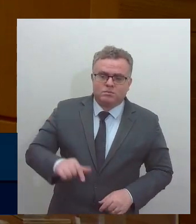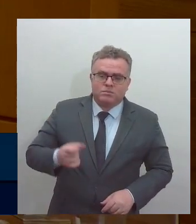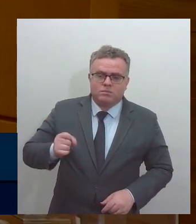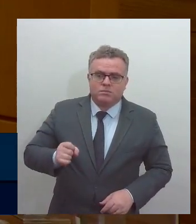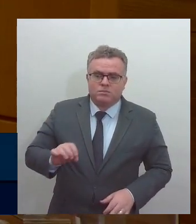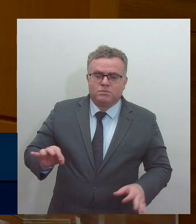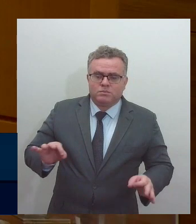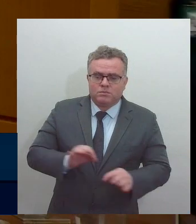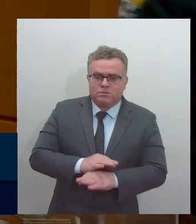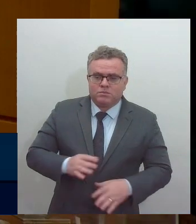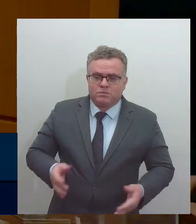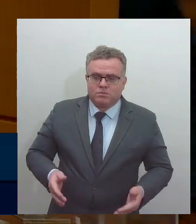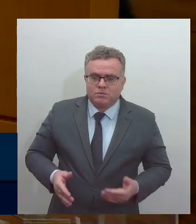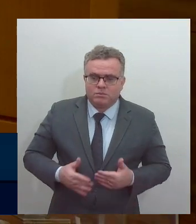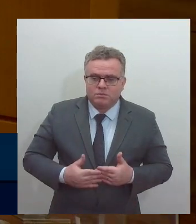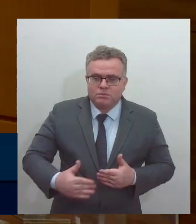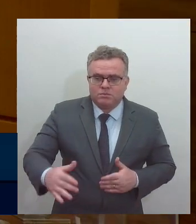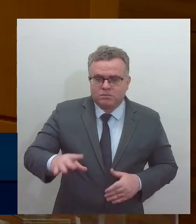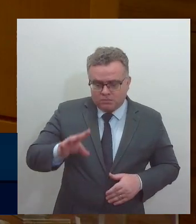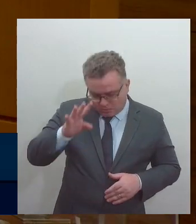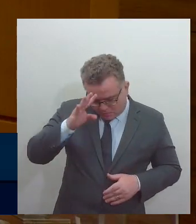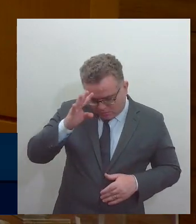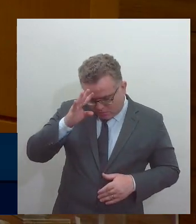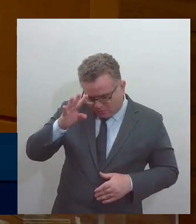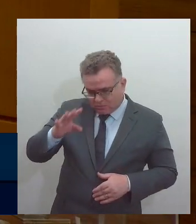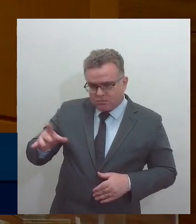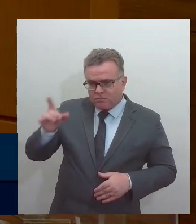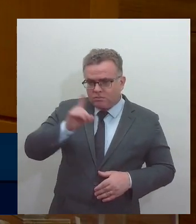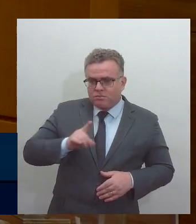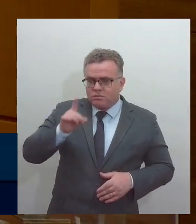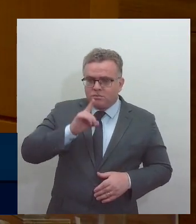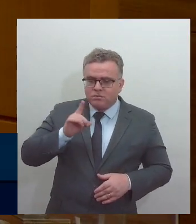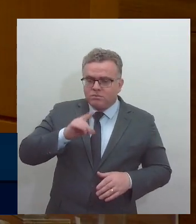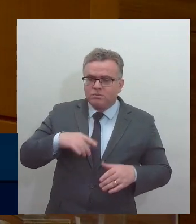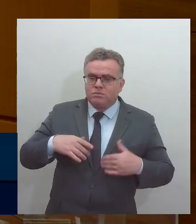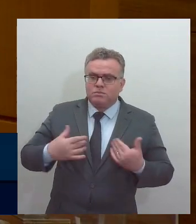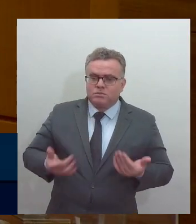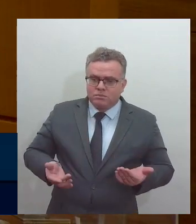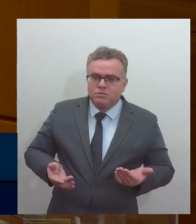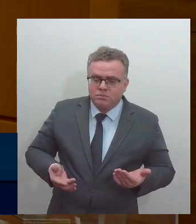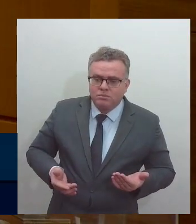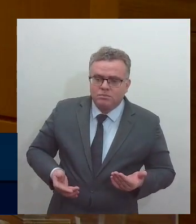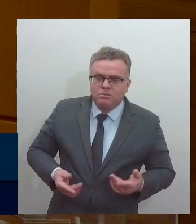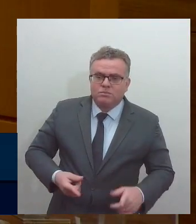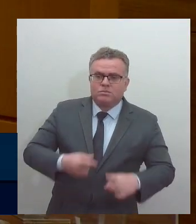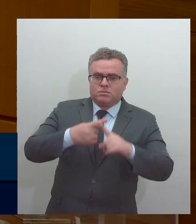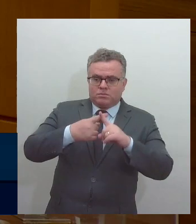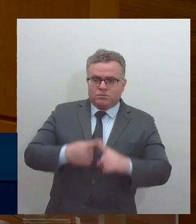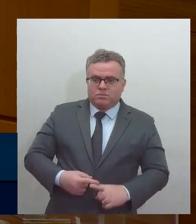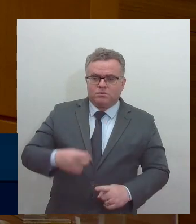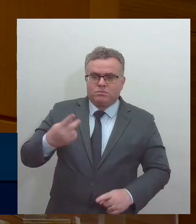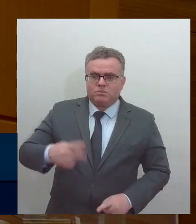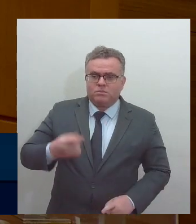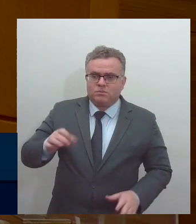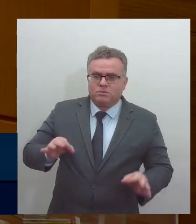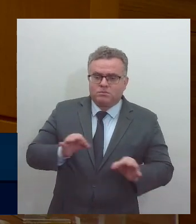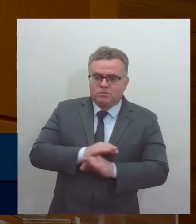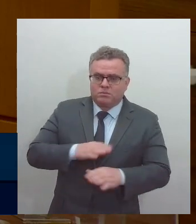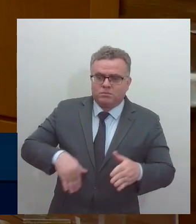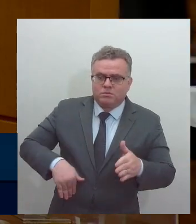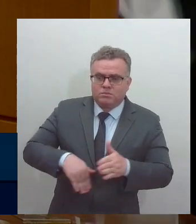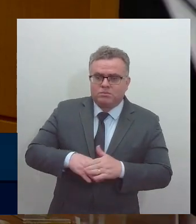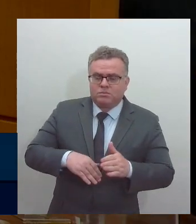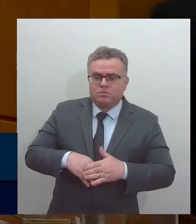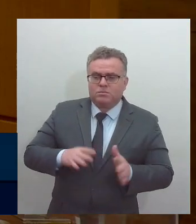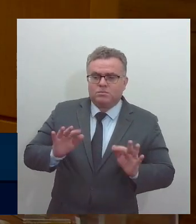no próximo domingo, as finais do Campeonato Sergipano de Futebol. E depois daquela audiência